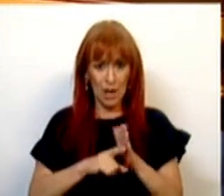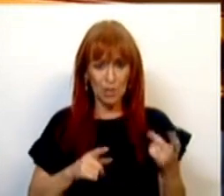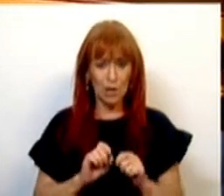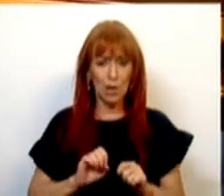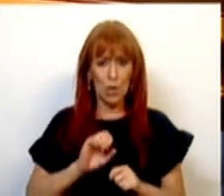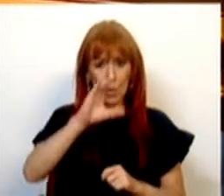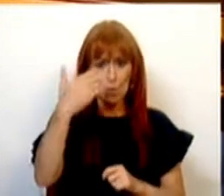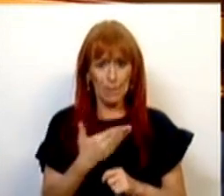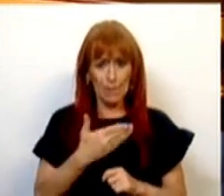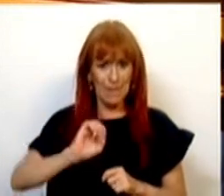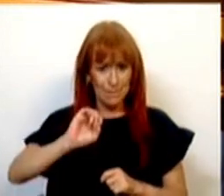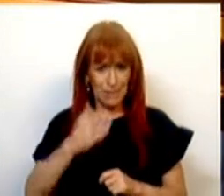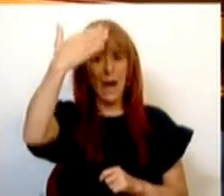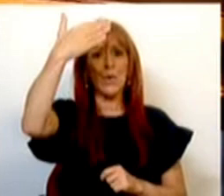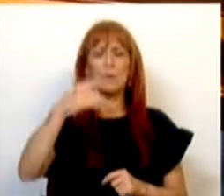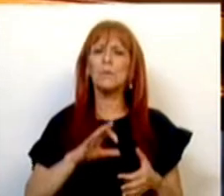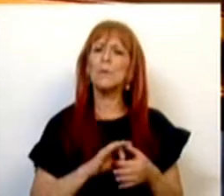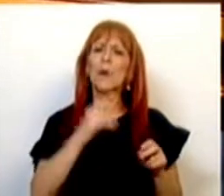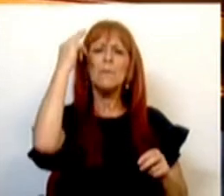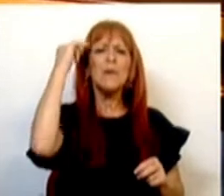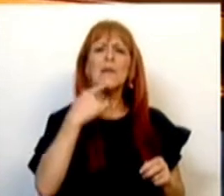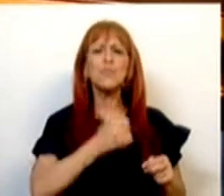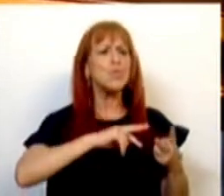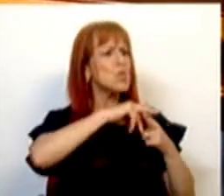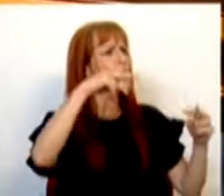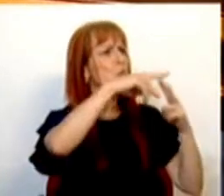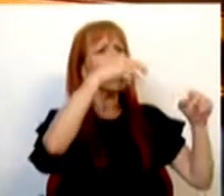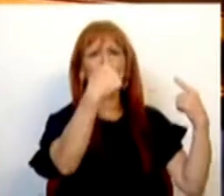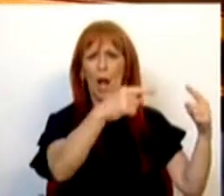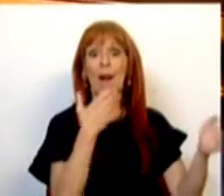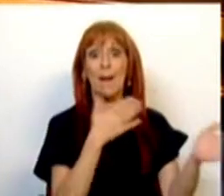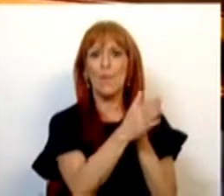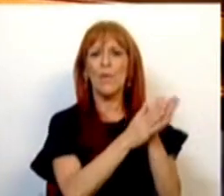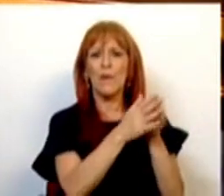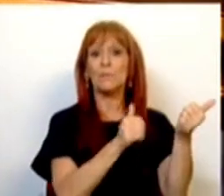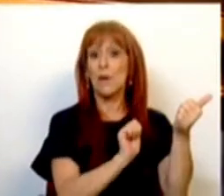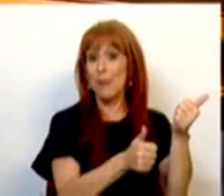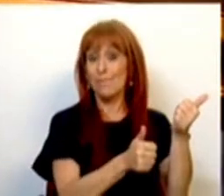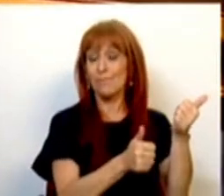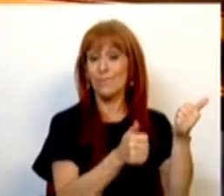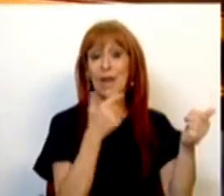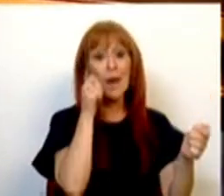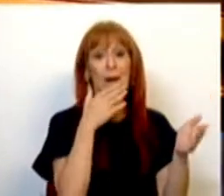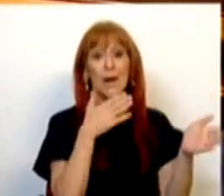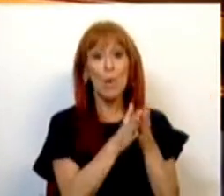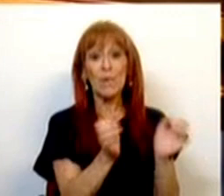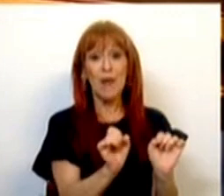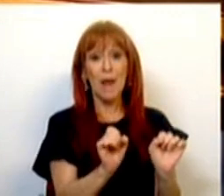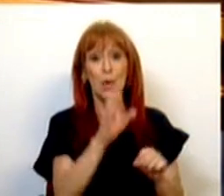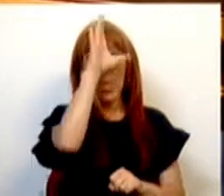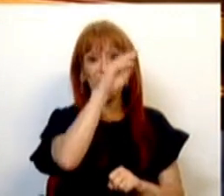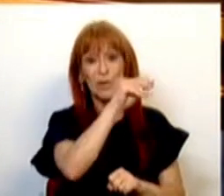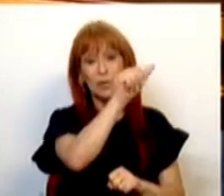o Primeiro Direito, que aliás, na Madeira, muitas das autarquias estão a aproveitar, e bem, quem não aproveita nada é o